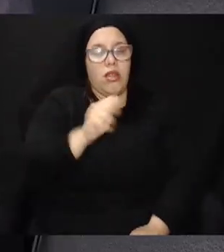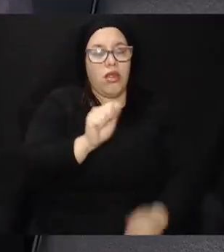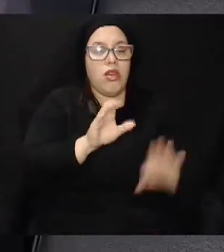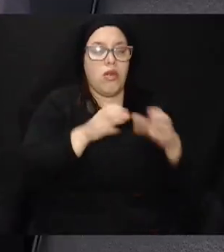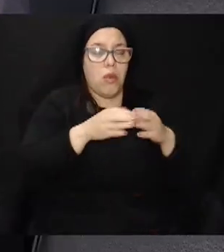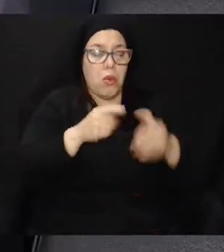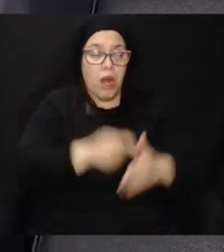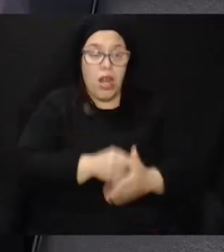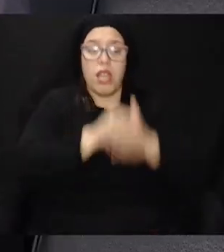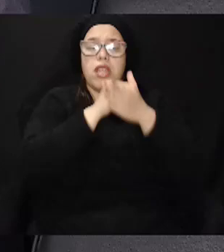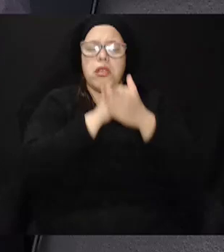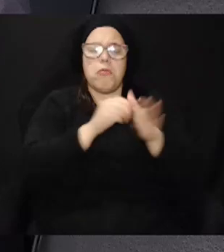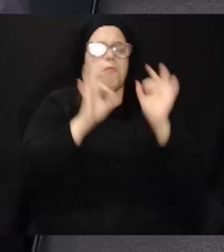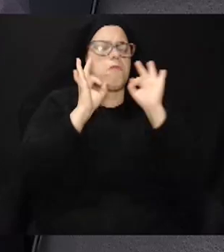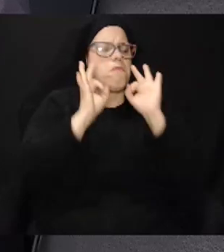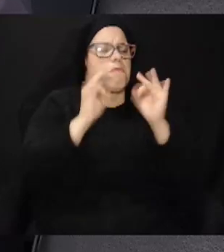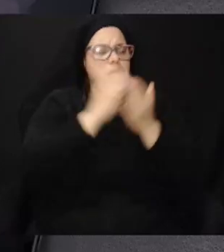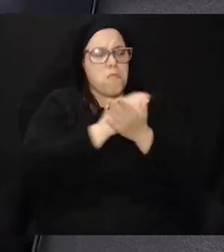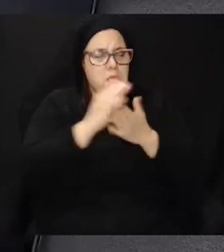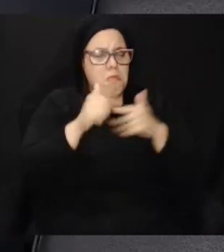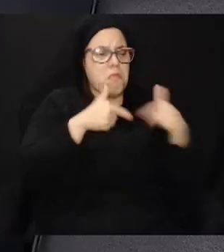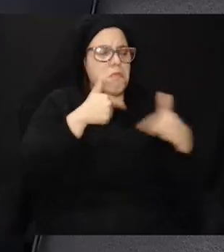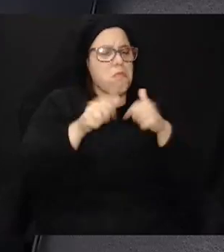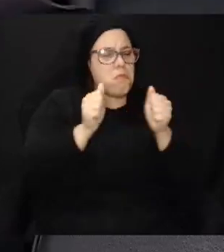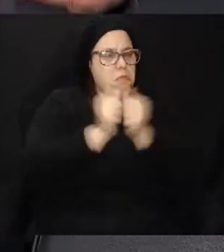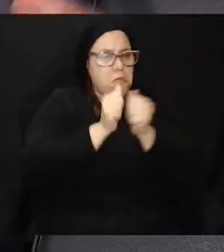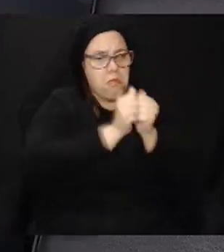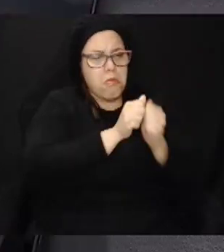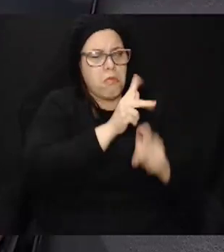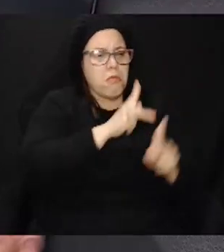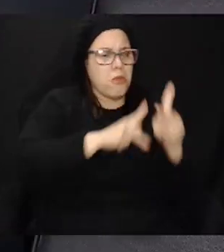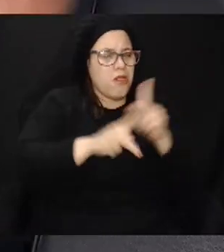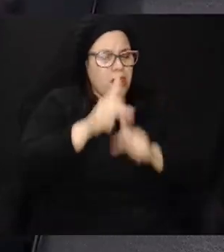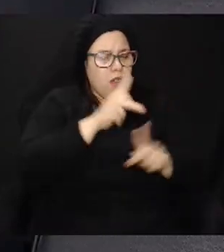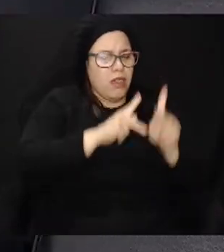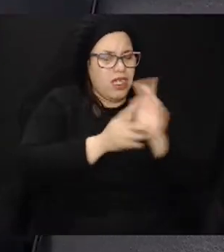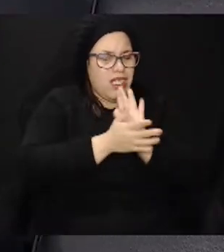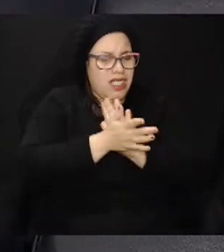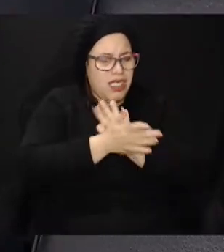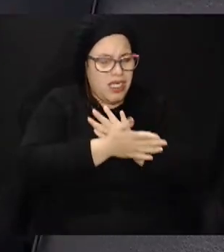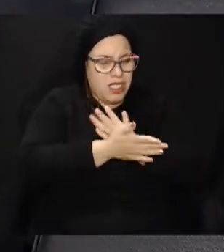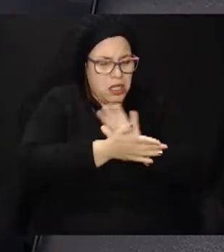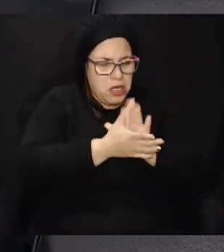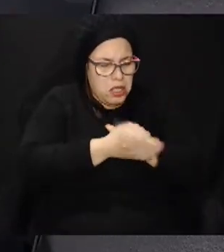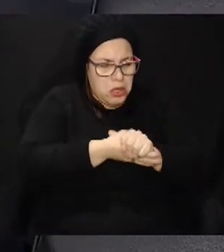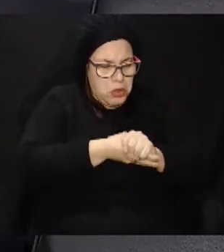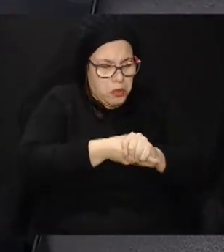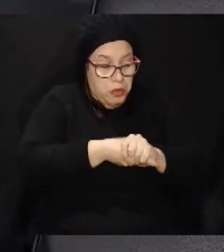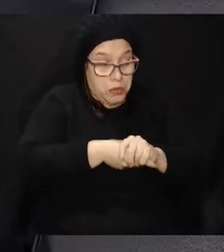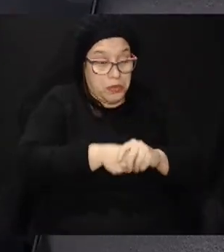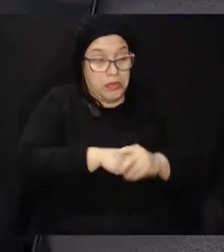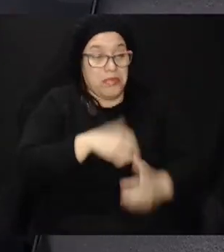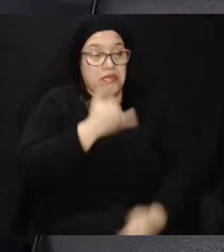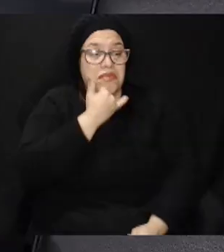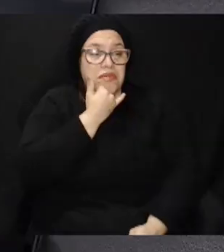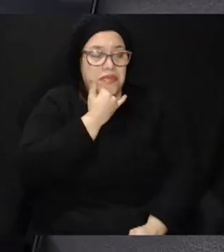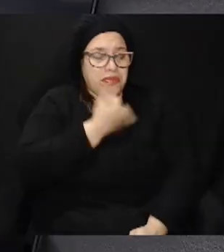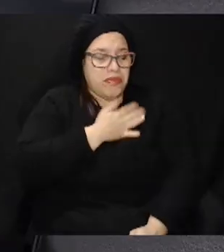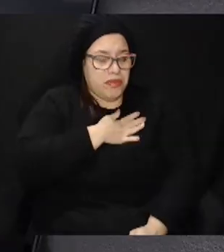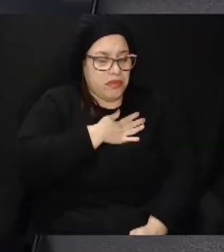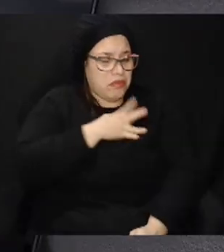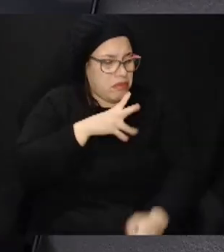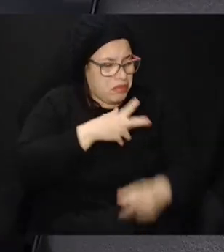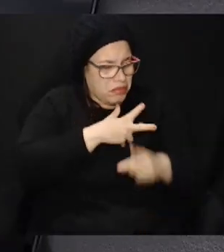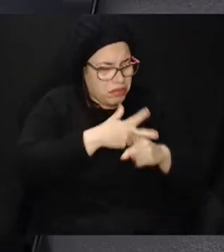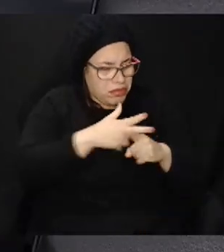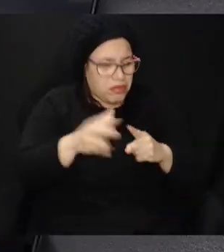nós começamos o trabalho, reunimos a população, juntamos o povo e dissemos, vamos juntos, nós vamos vencer. Não